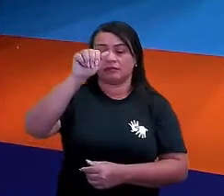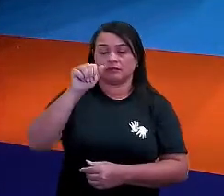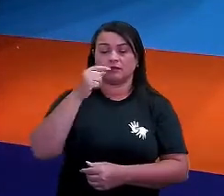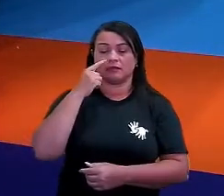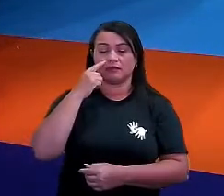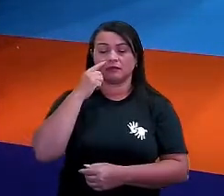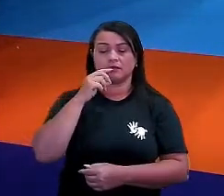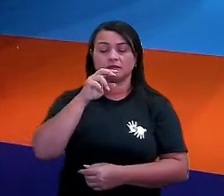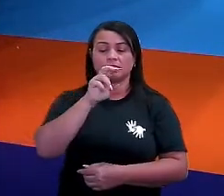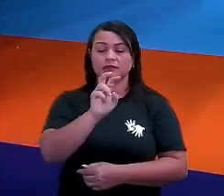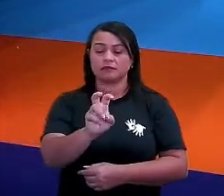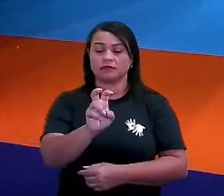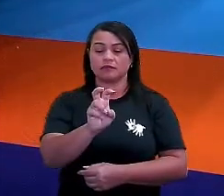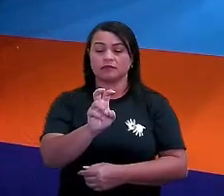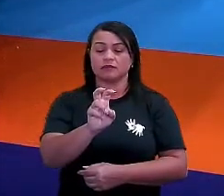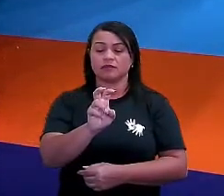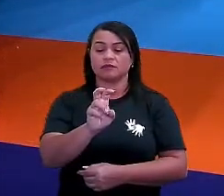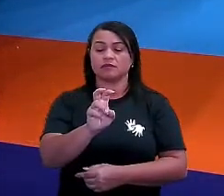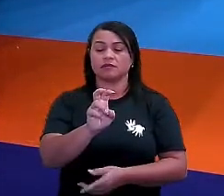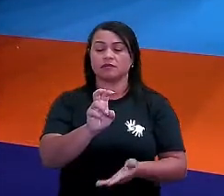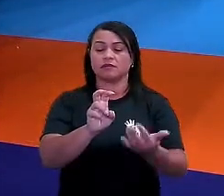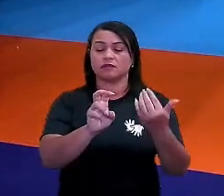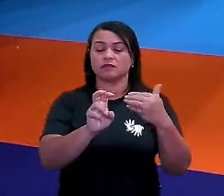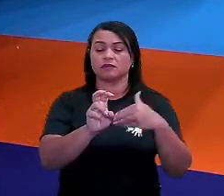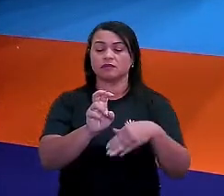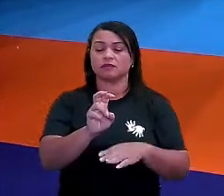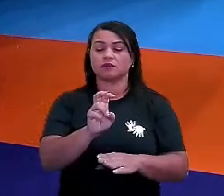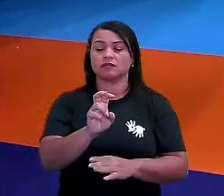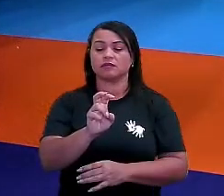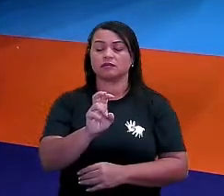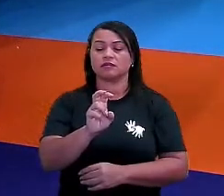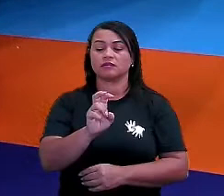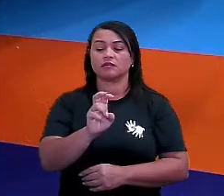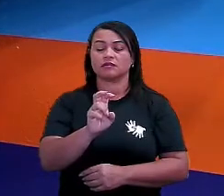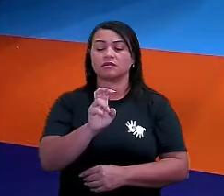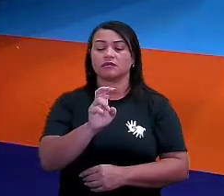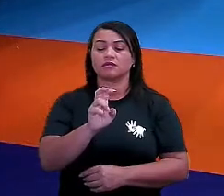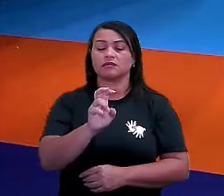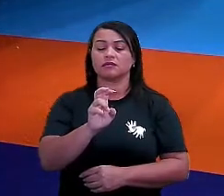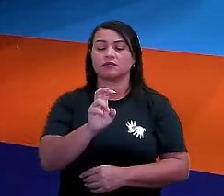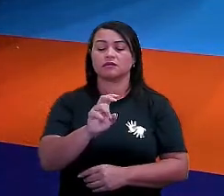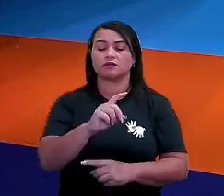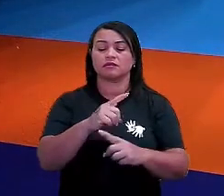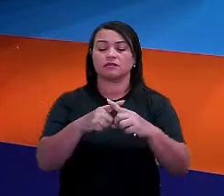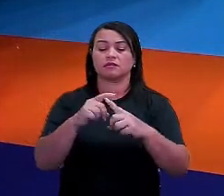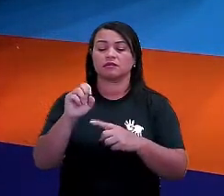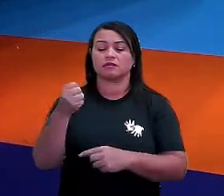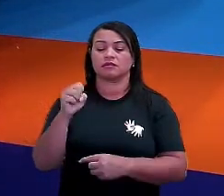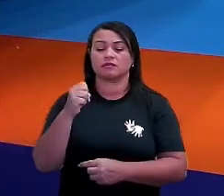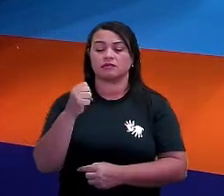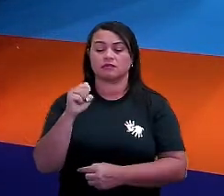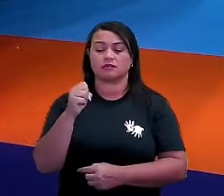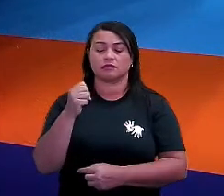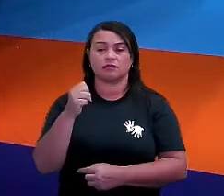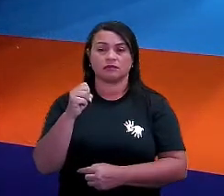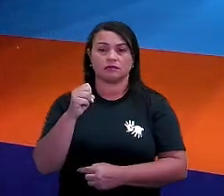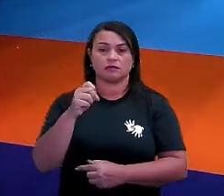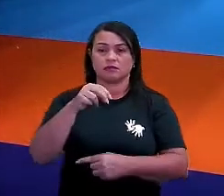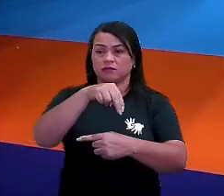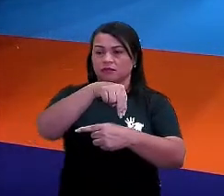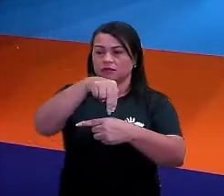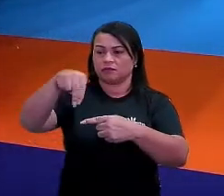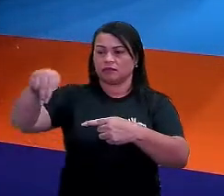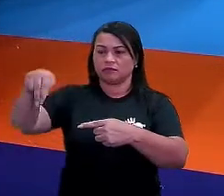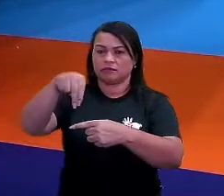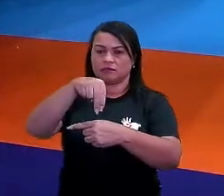a parte do denominador dessa fração que está embaixo, tá? 5 vezes 8 vai para onde? Para o meu